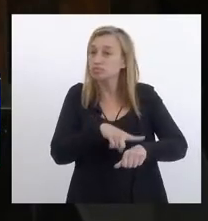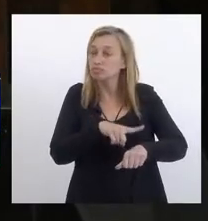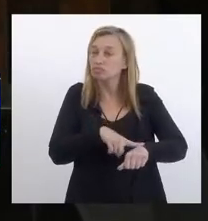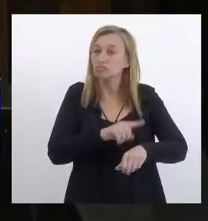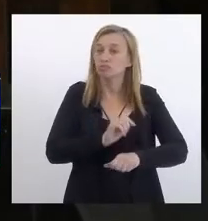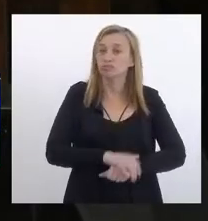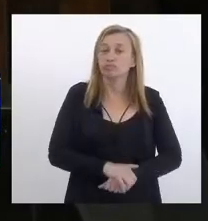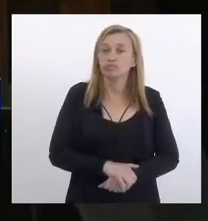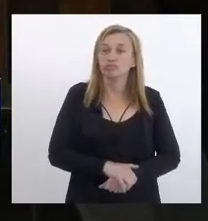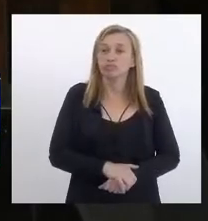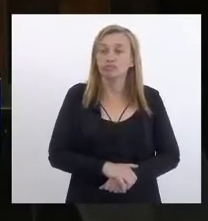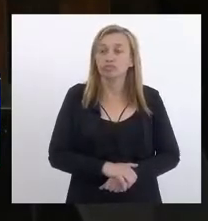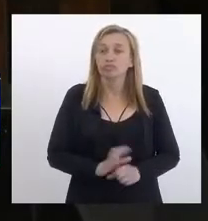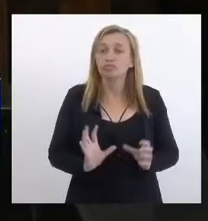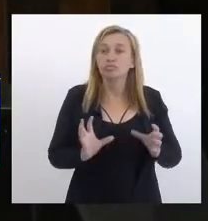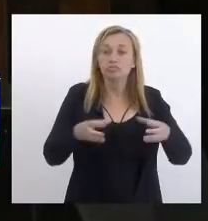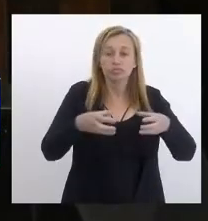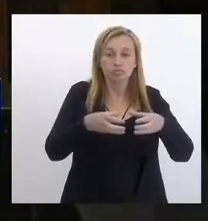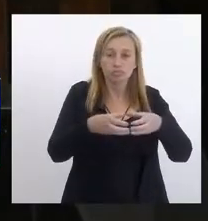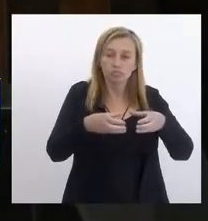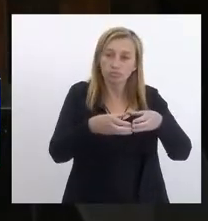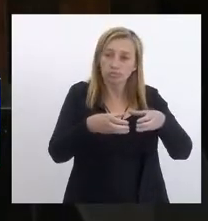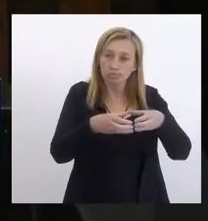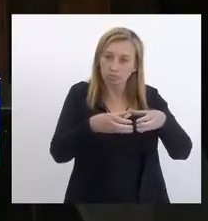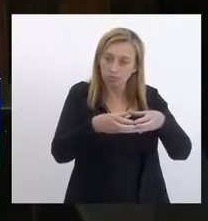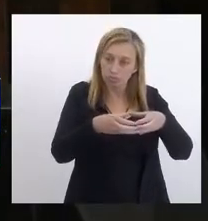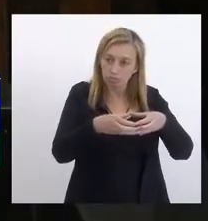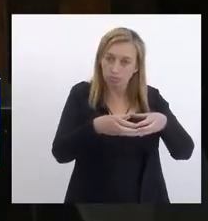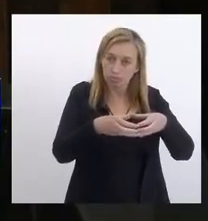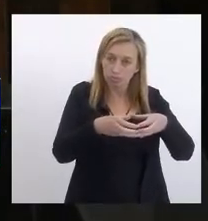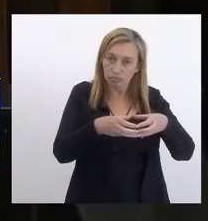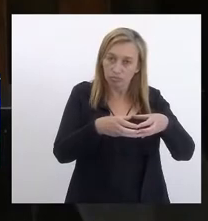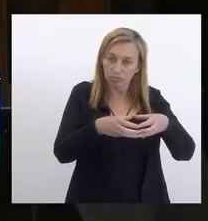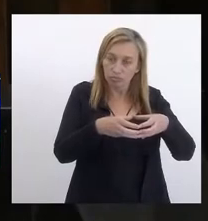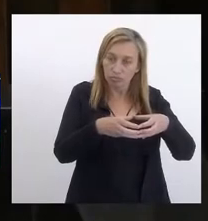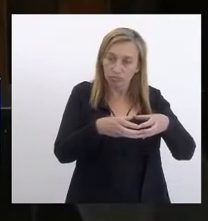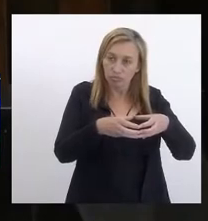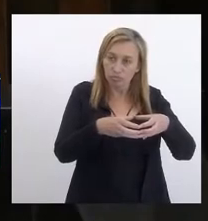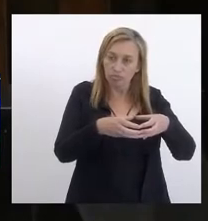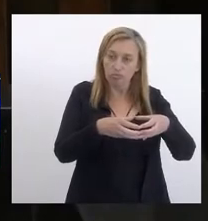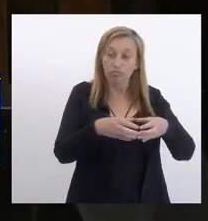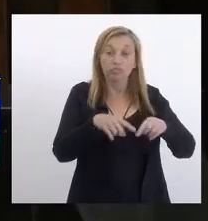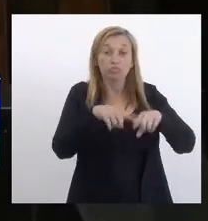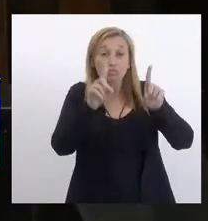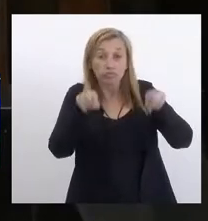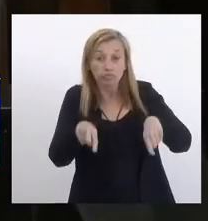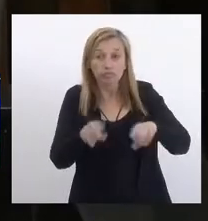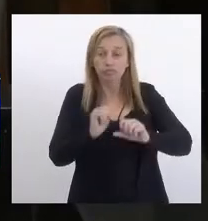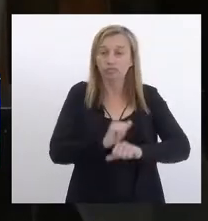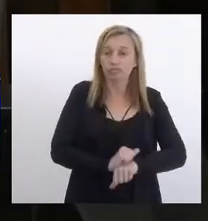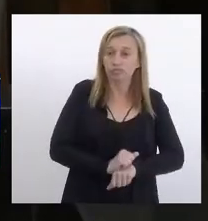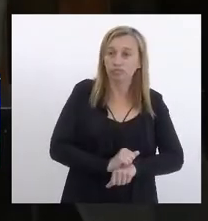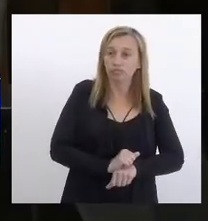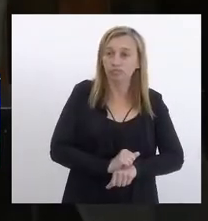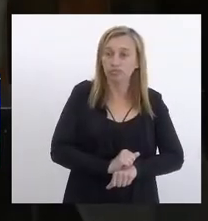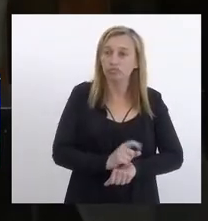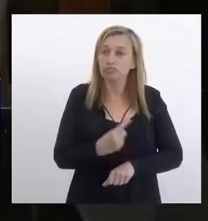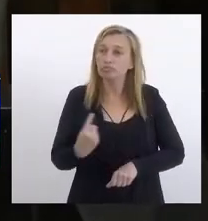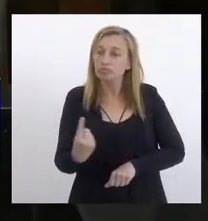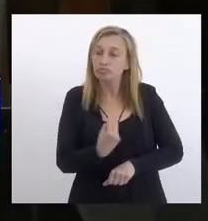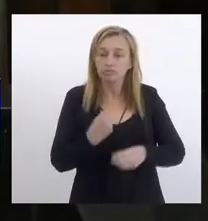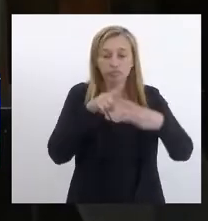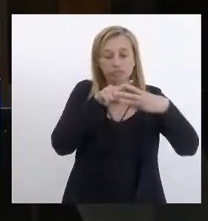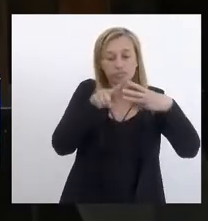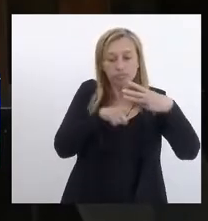para o corpo discente, corpo docente, funcionários, entre as nossas